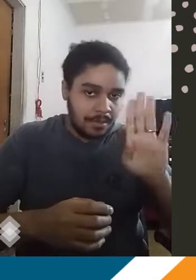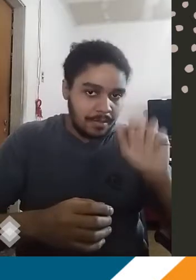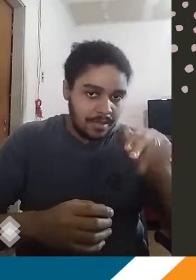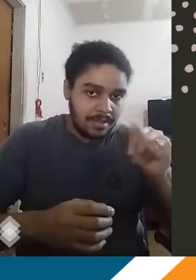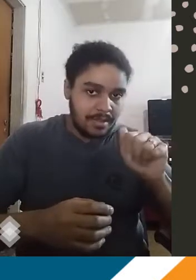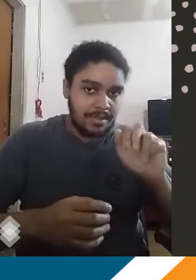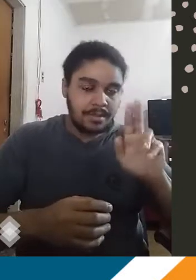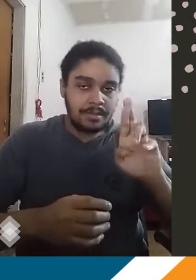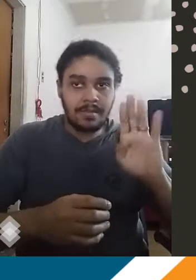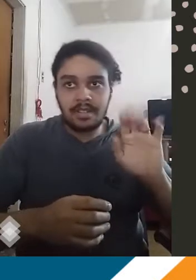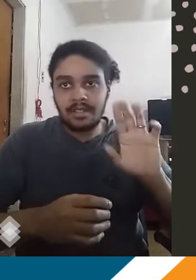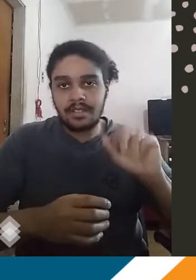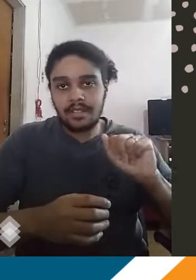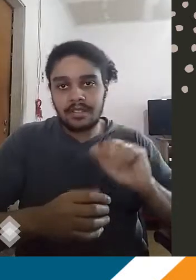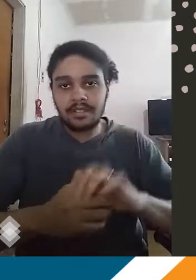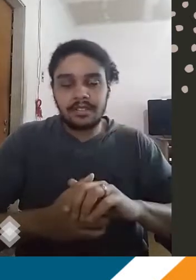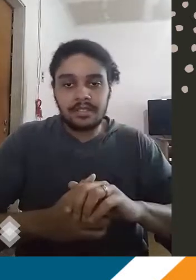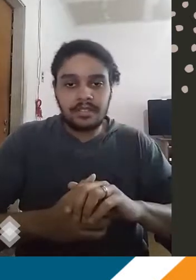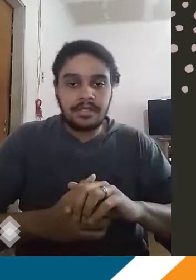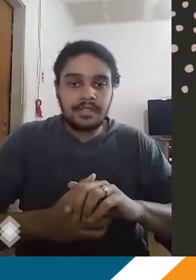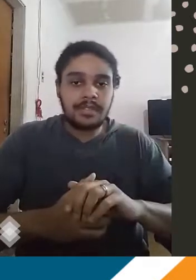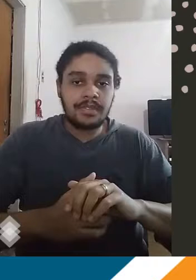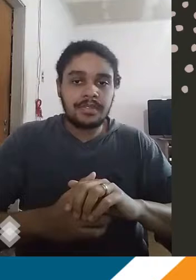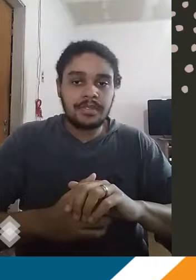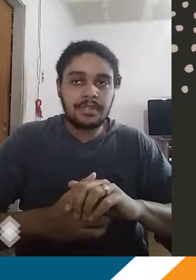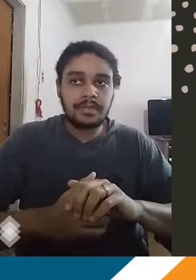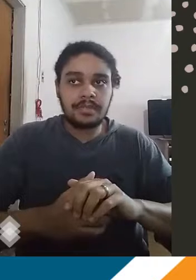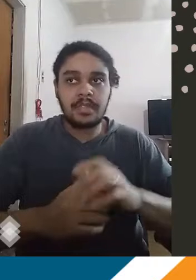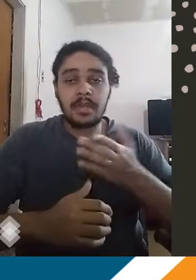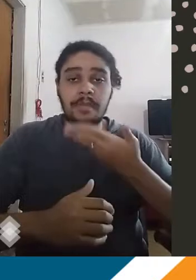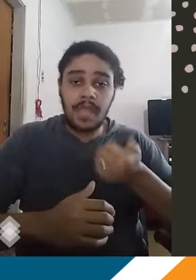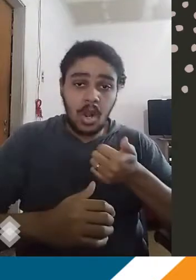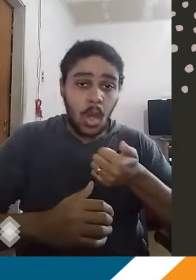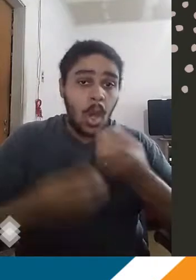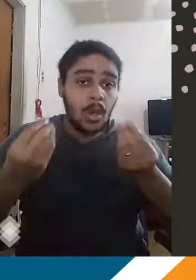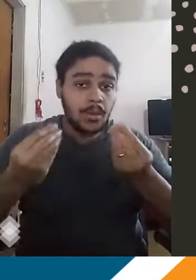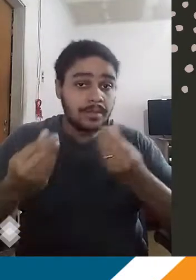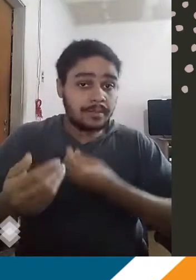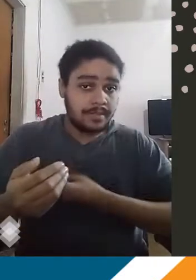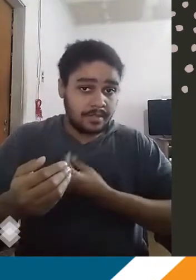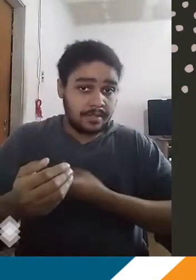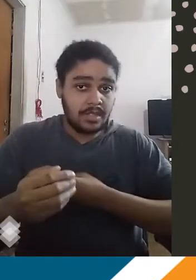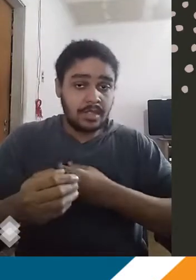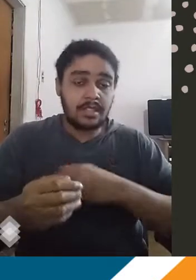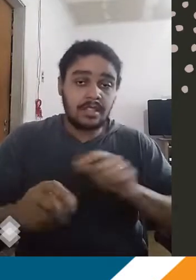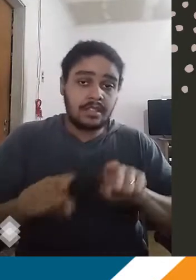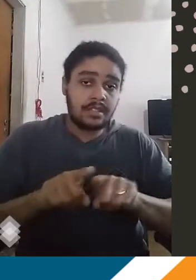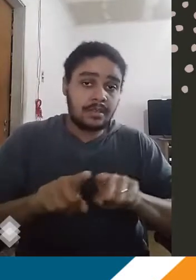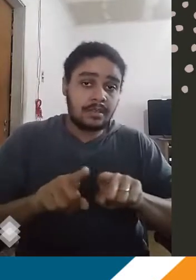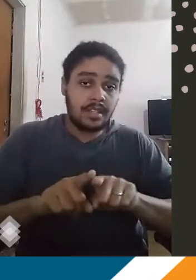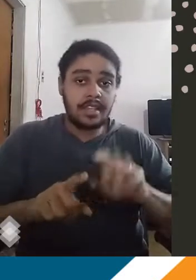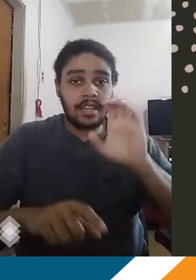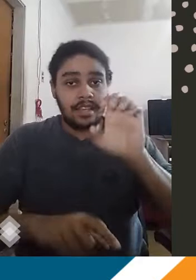cidades, principalmente entre metrópoles e cidades médias, buscando uma melhor qualidade de vida, e a migração